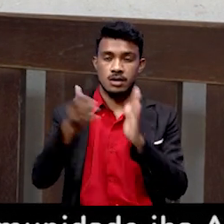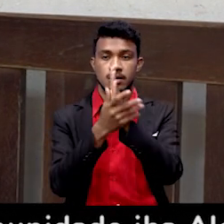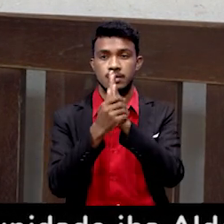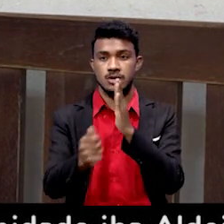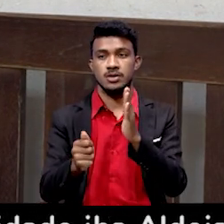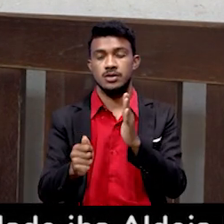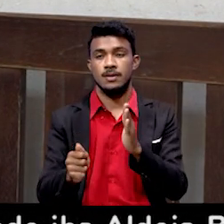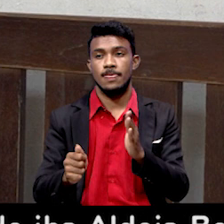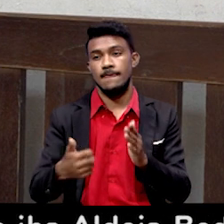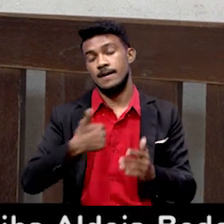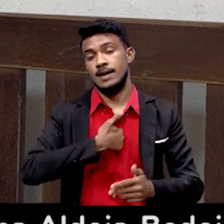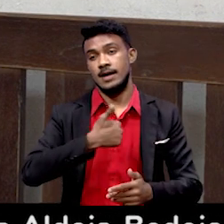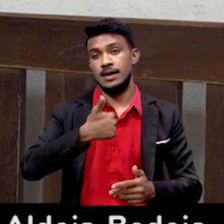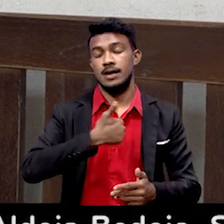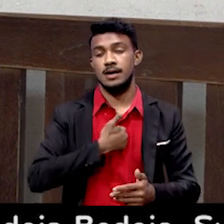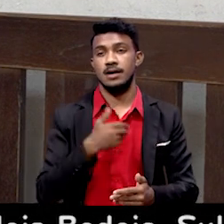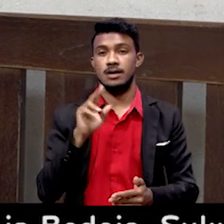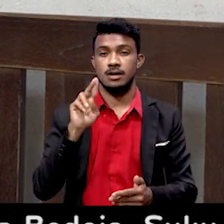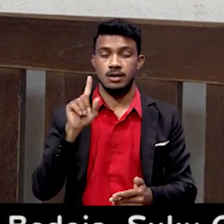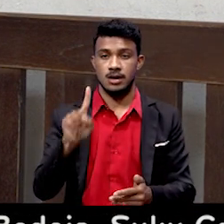né? Sim. Da minha.